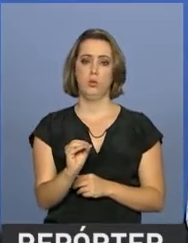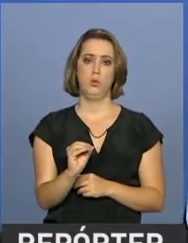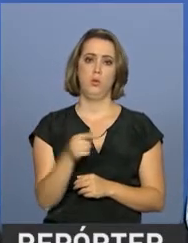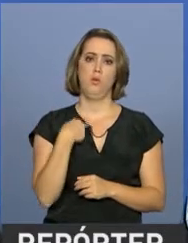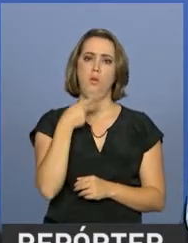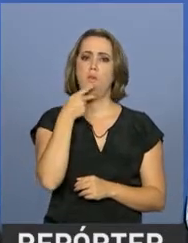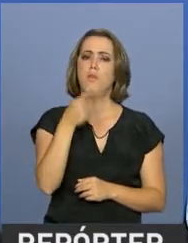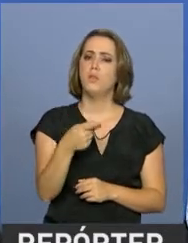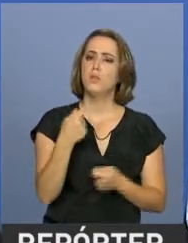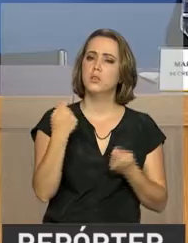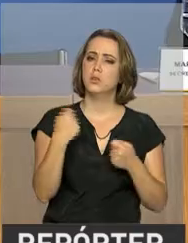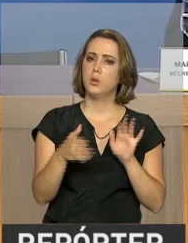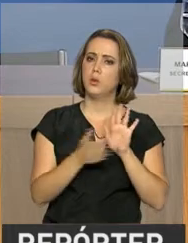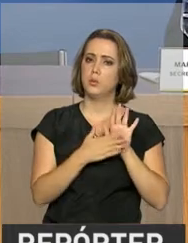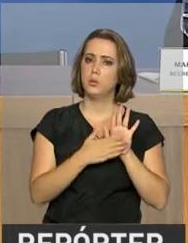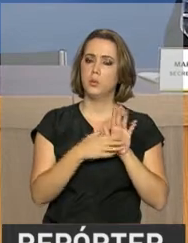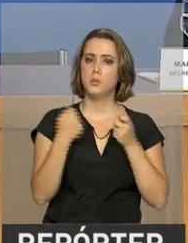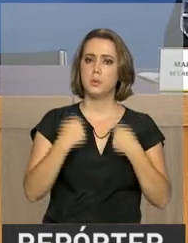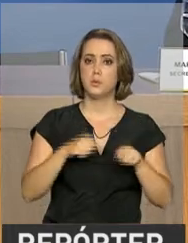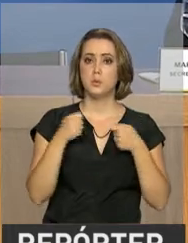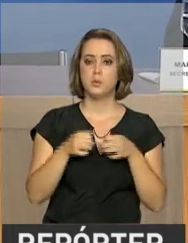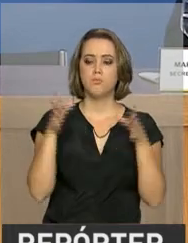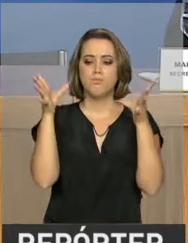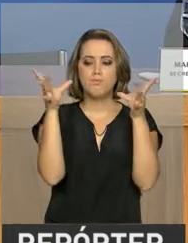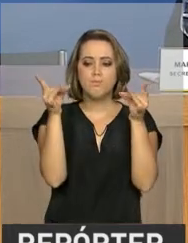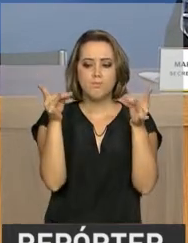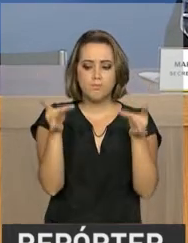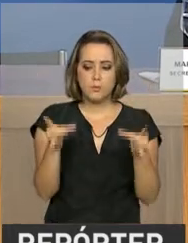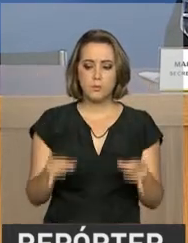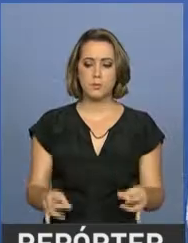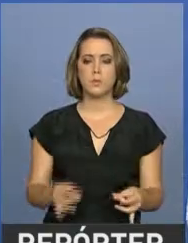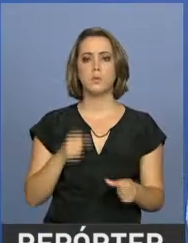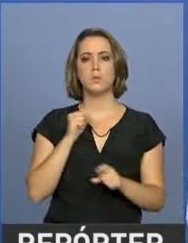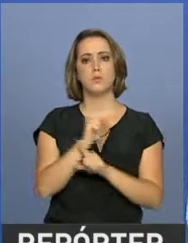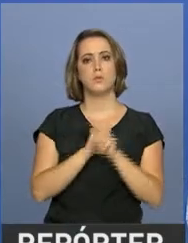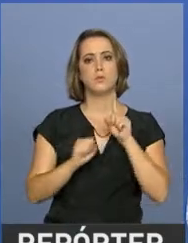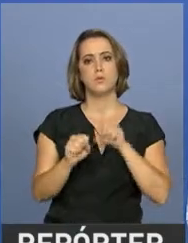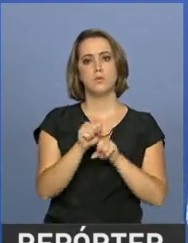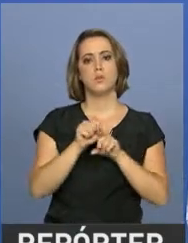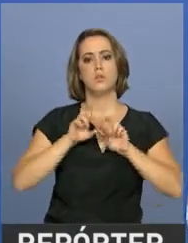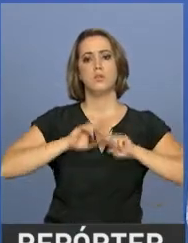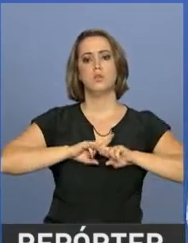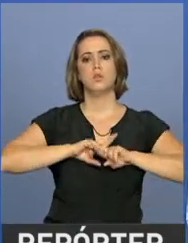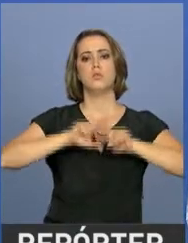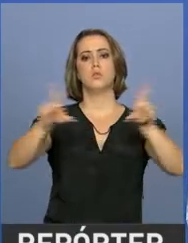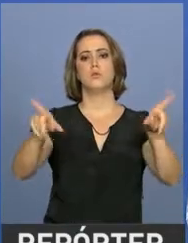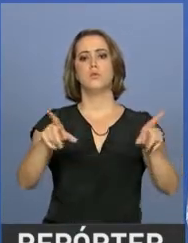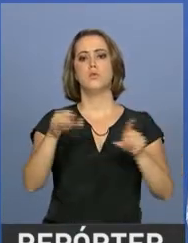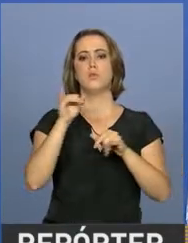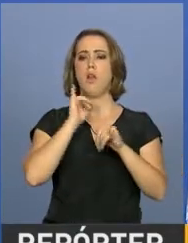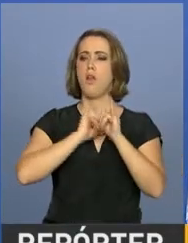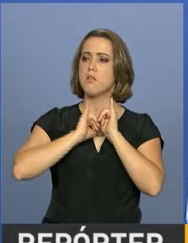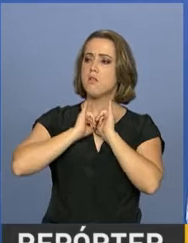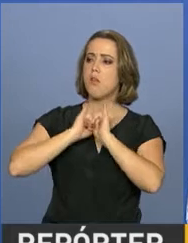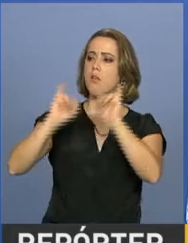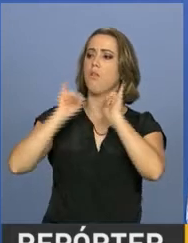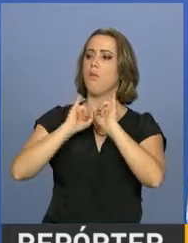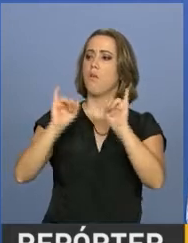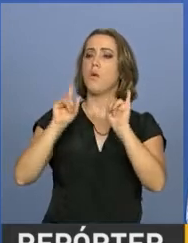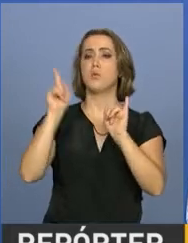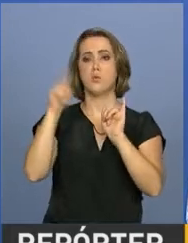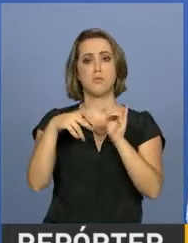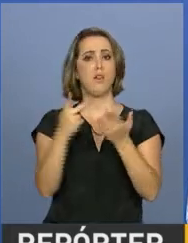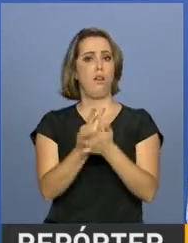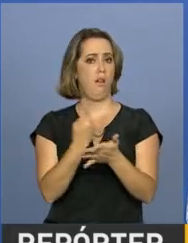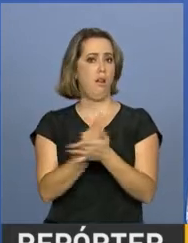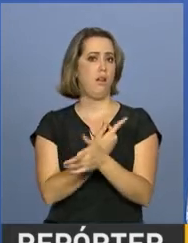proposta seja melhor esclarecida à sociedade informações mão correspondem à realidade então o